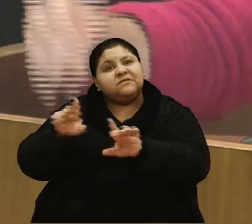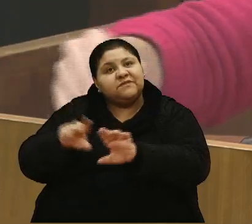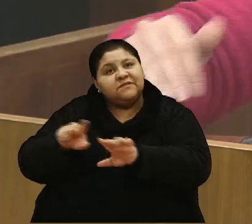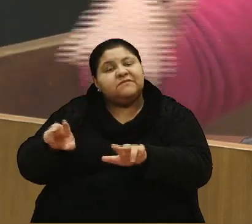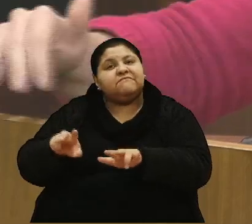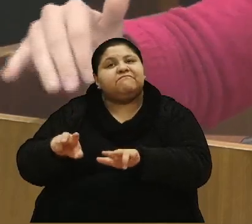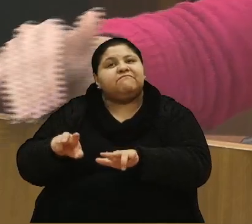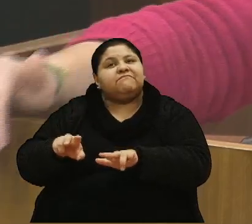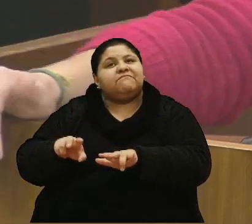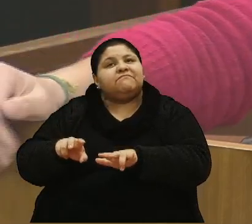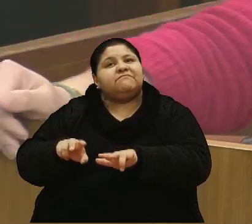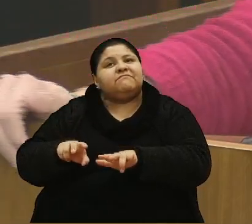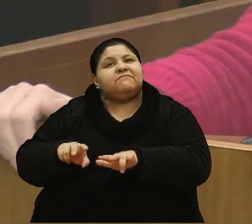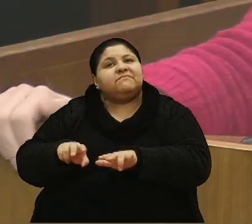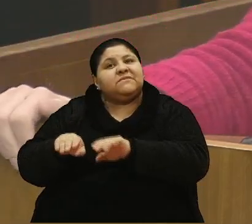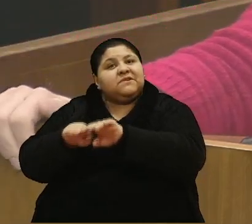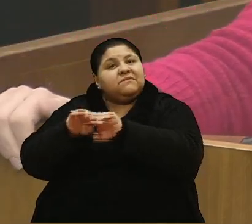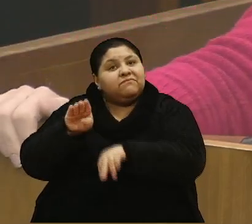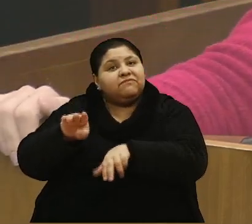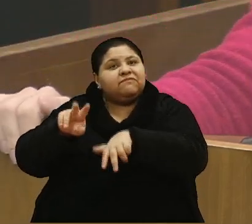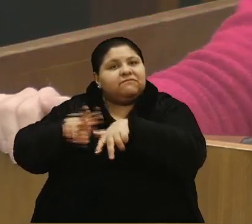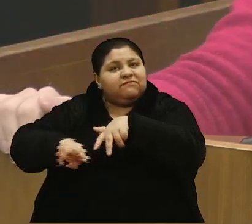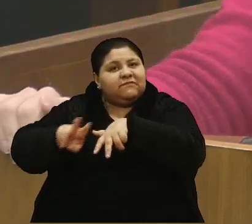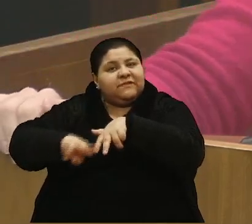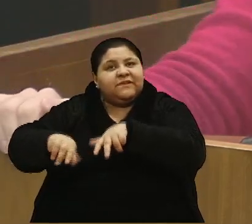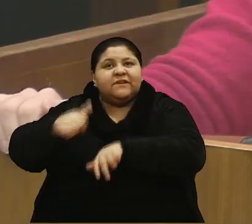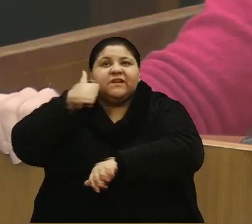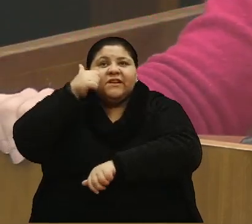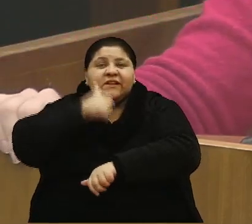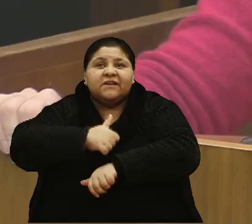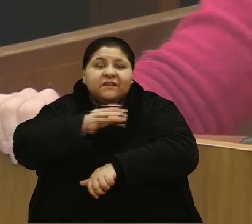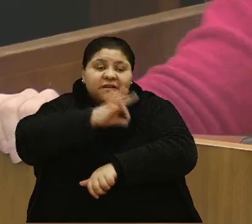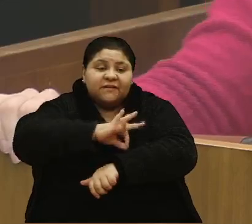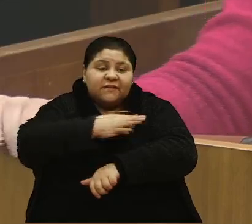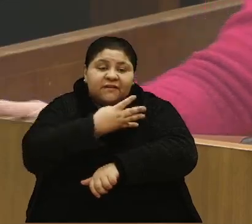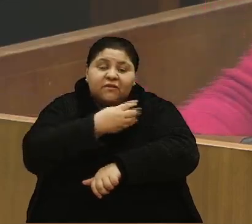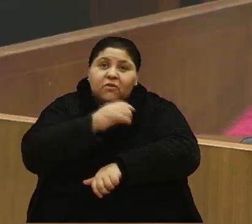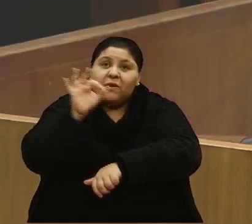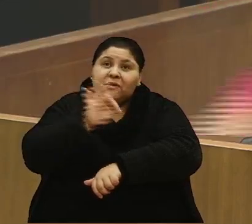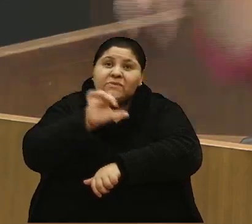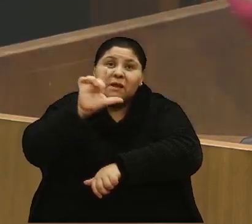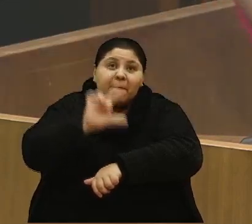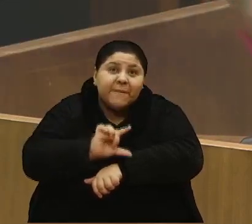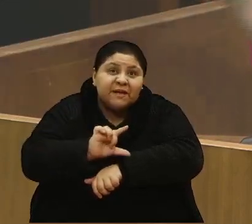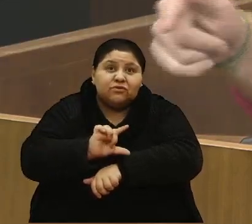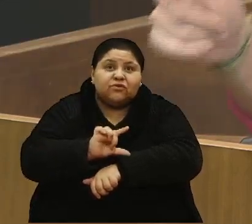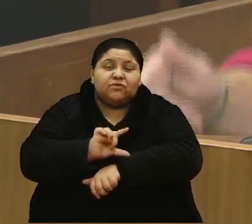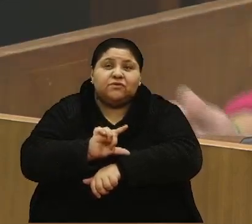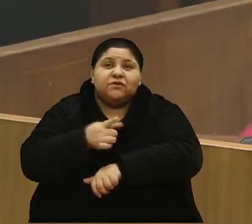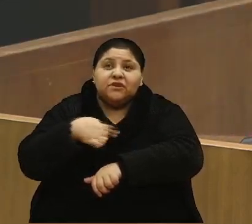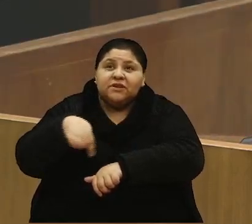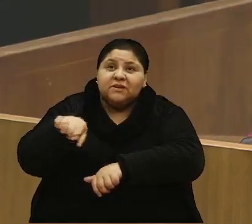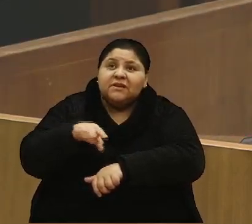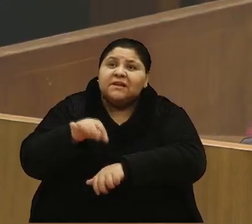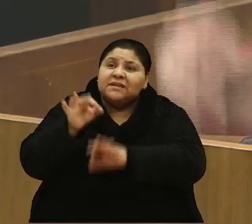uma desigualdade de gênero. As mulheres recebem 40% a menos. E aí faça-se justiça aqui. E eu peço